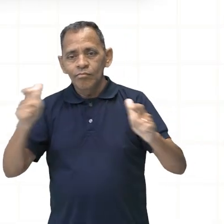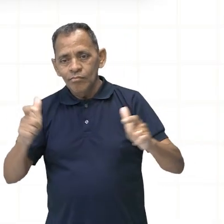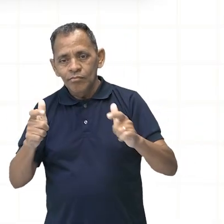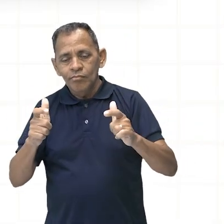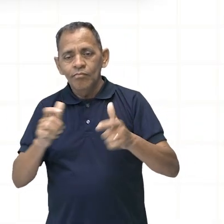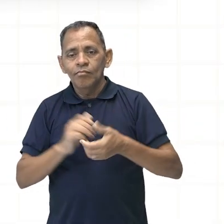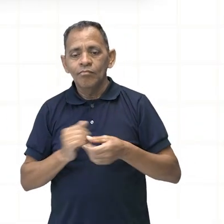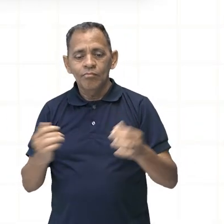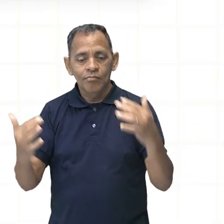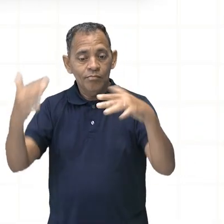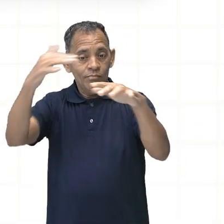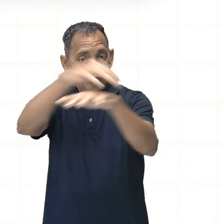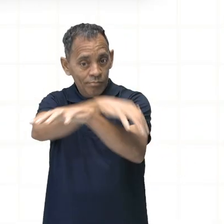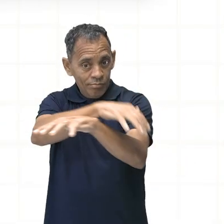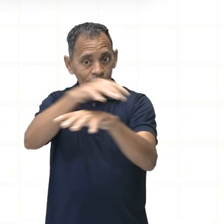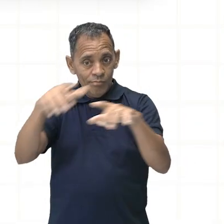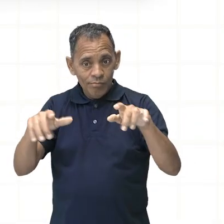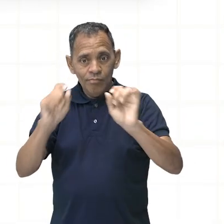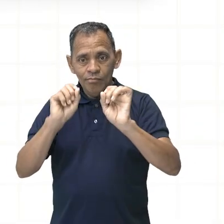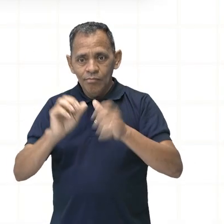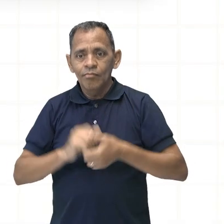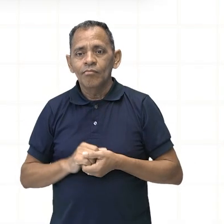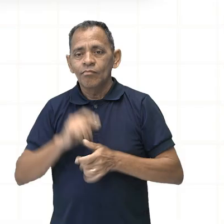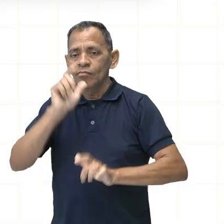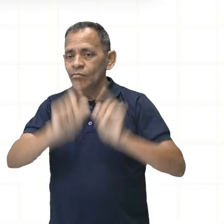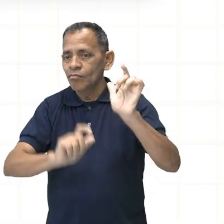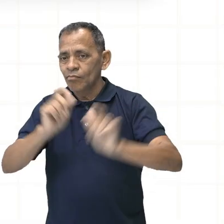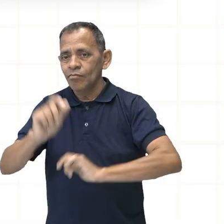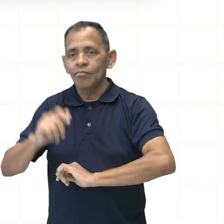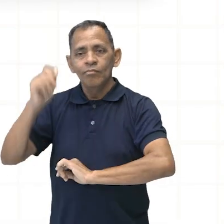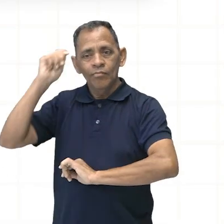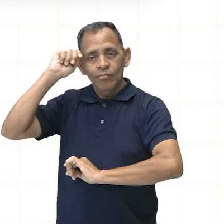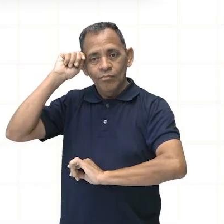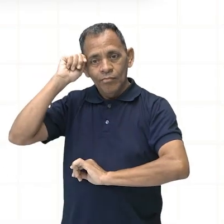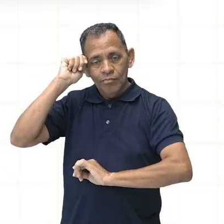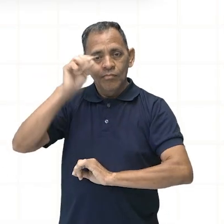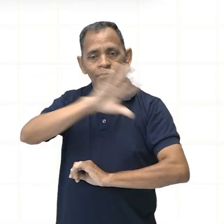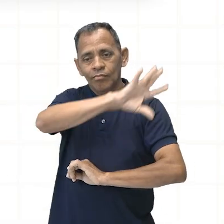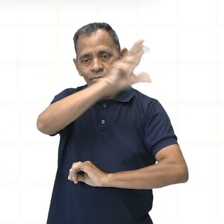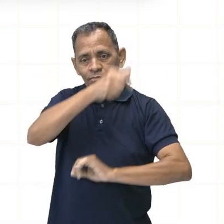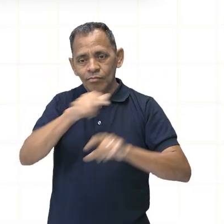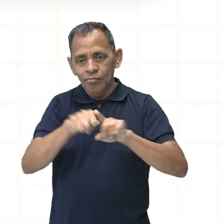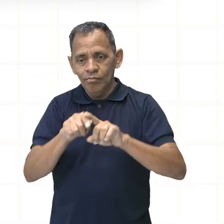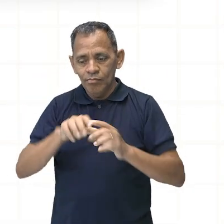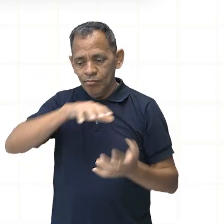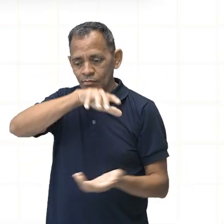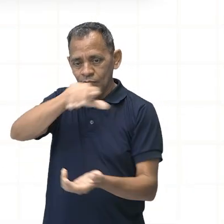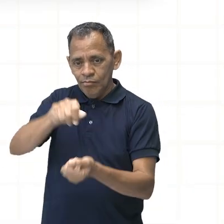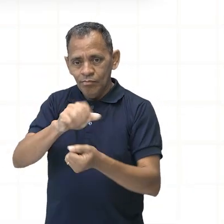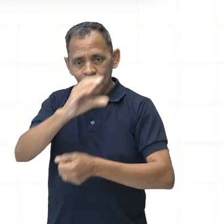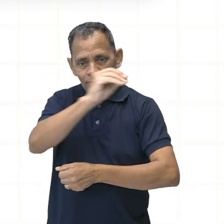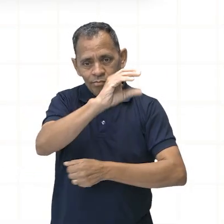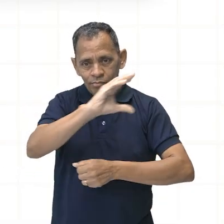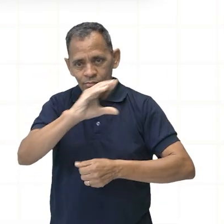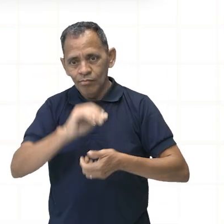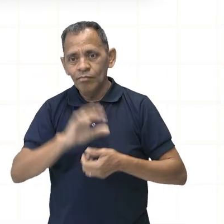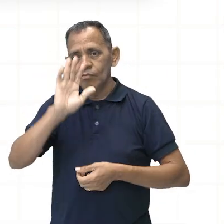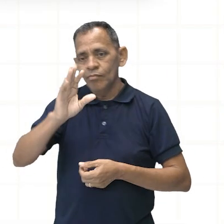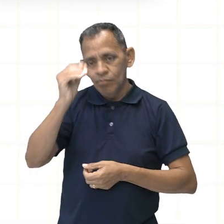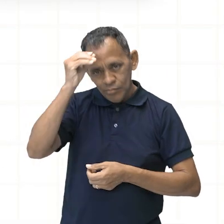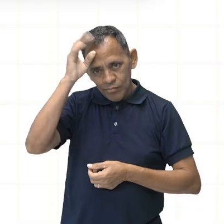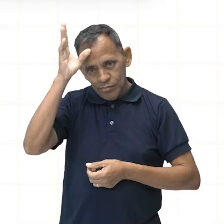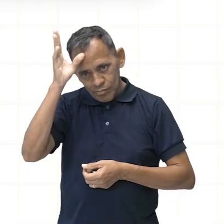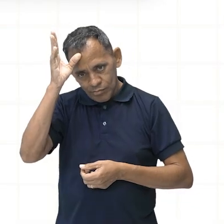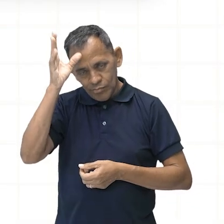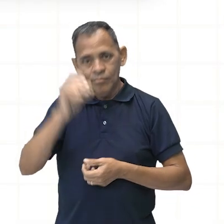ali, é claro, entre os povos da Ásia e da África com o mundo ocidental. Porém, né, o conhecimento sobre